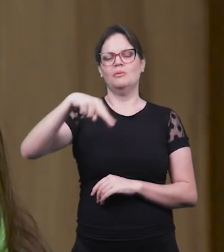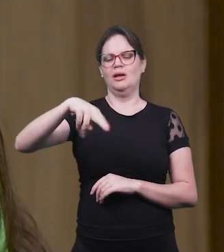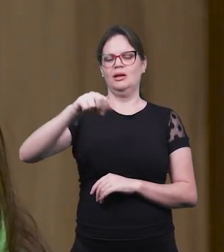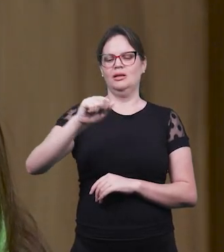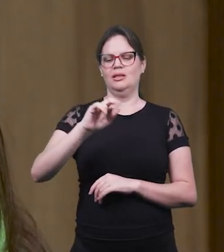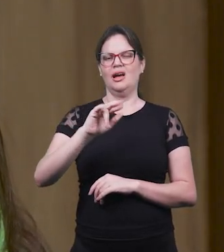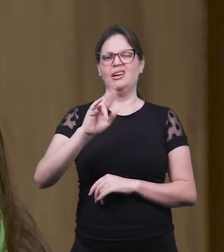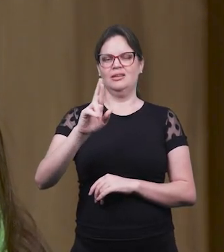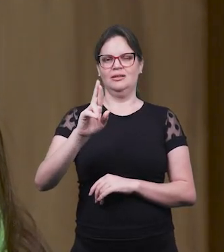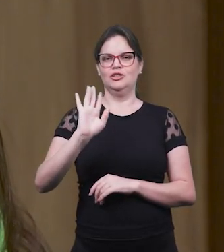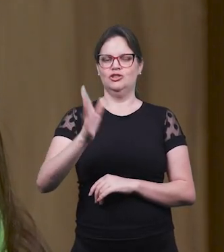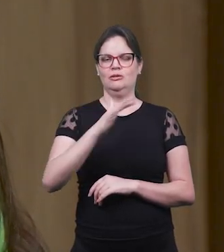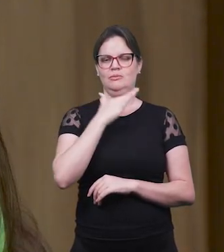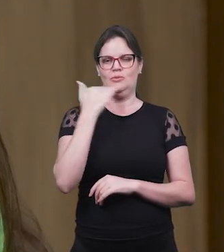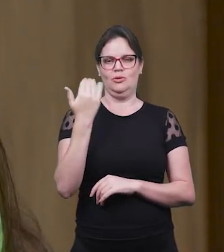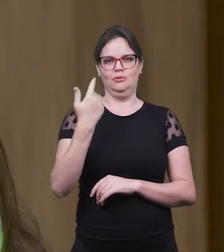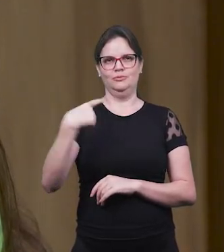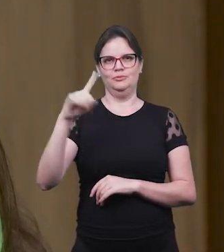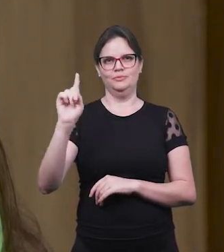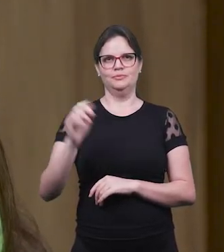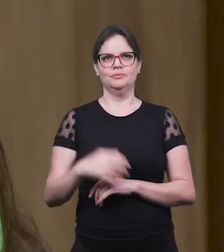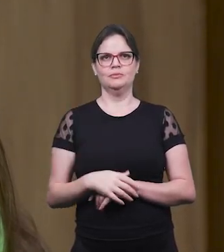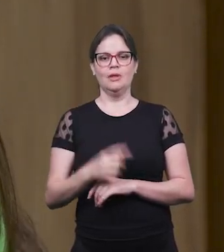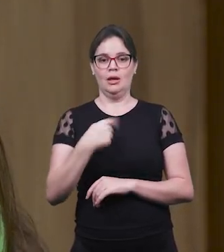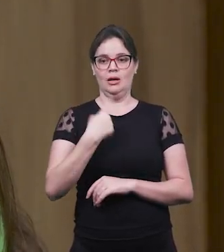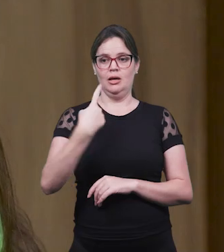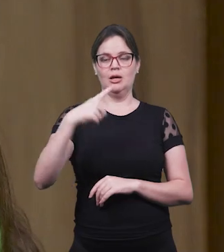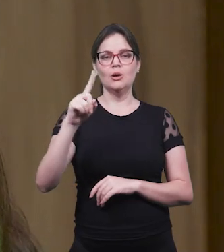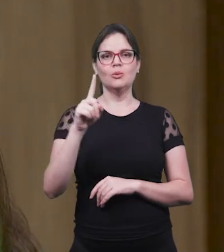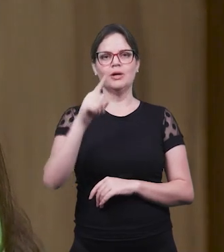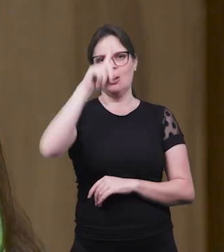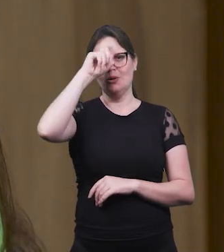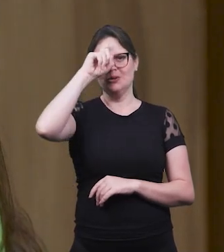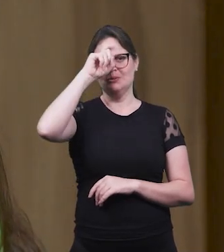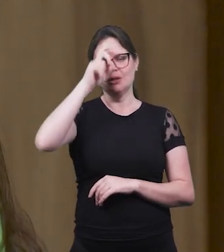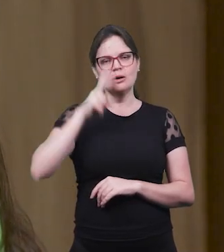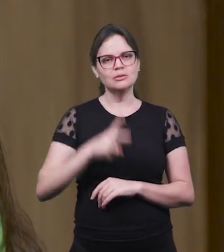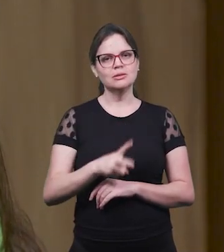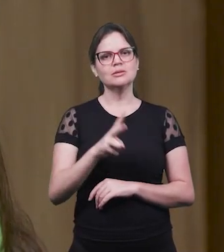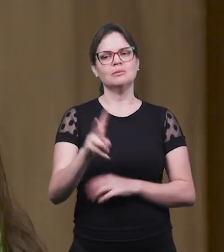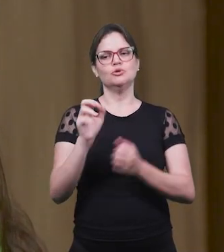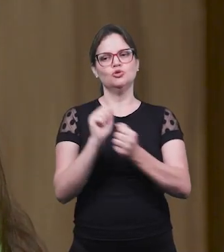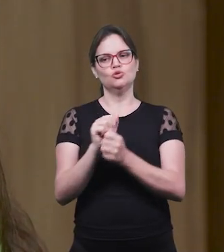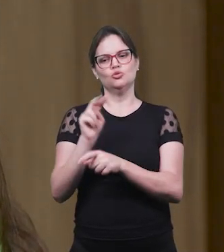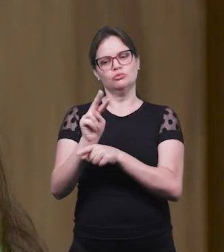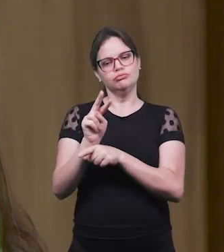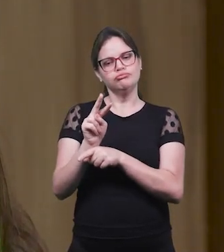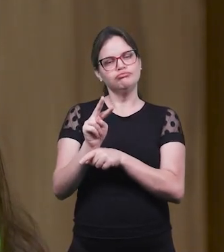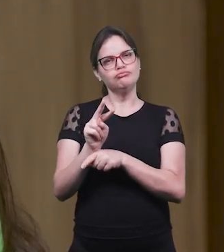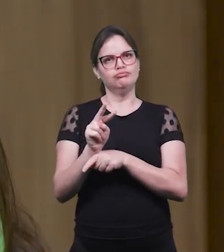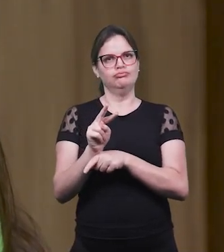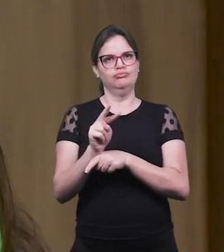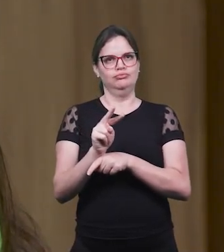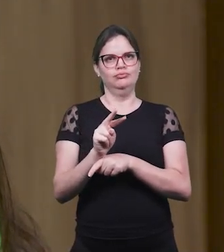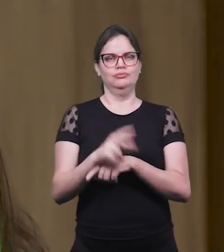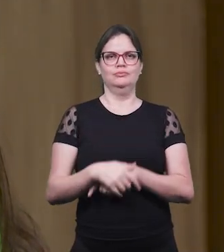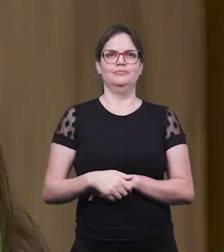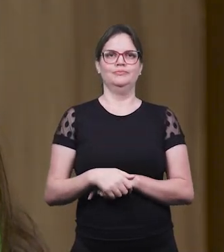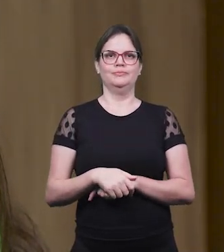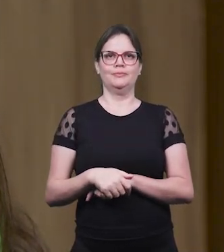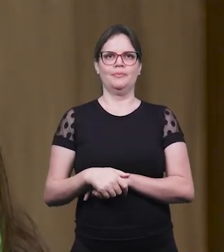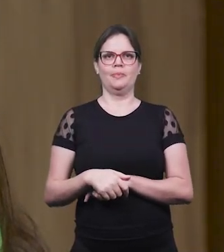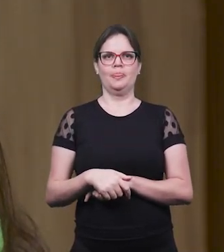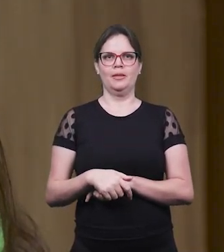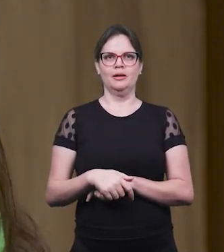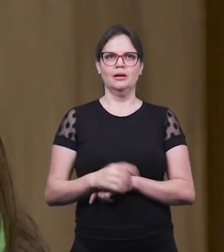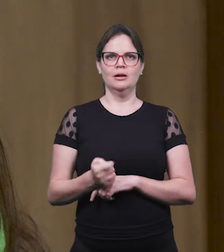Praticamente eu ia ficar com ela quase todos os dias no hospital. Já no momento que